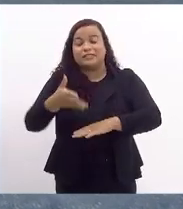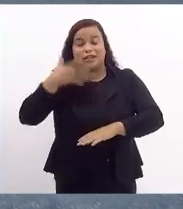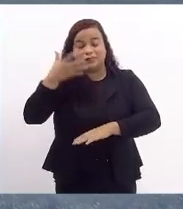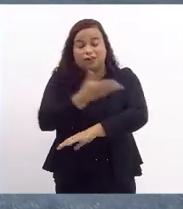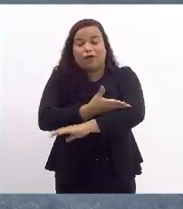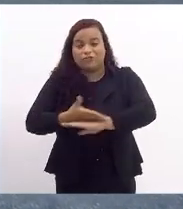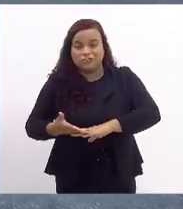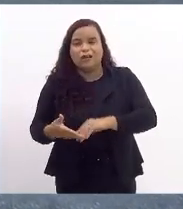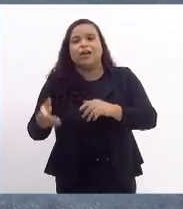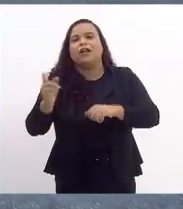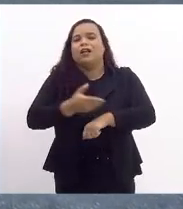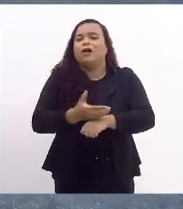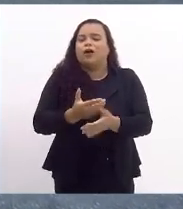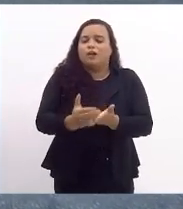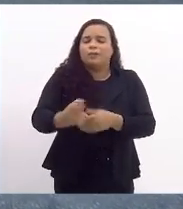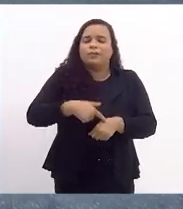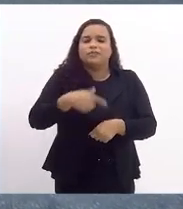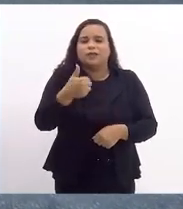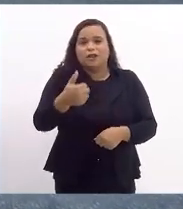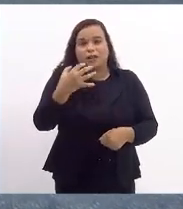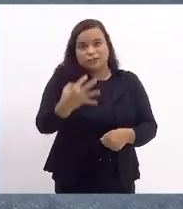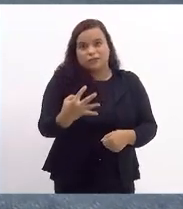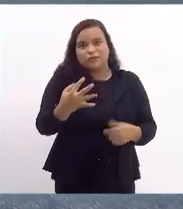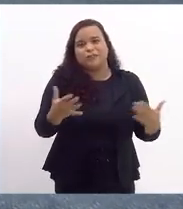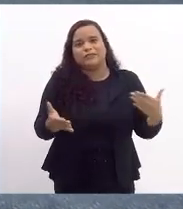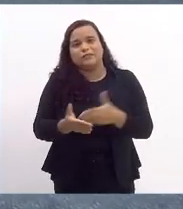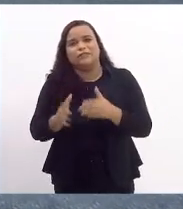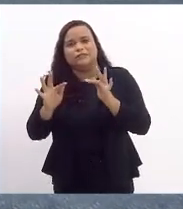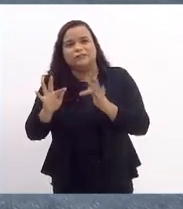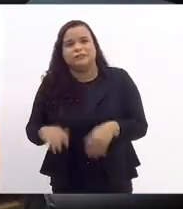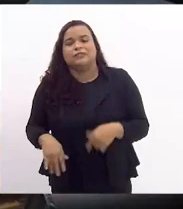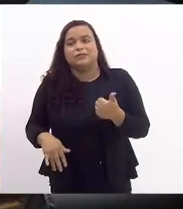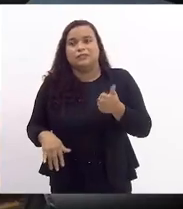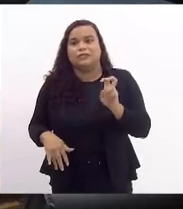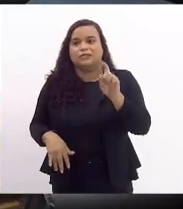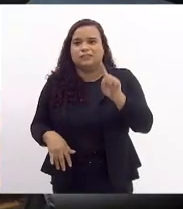às 14horas encerrou ser 15:44